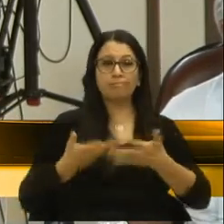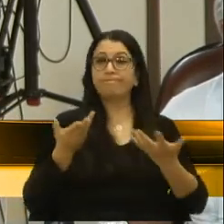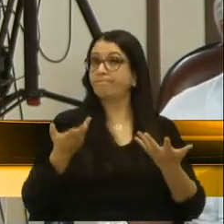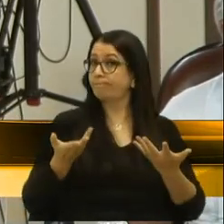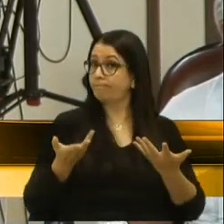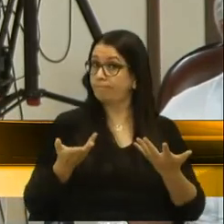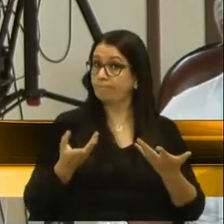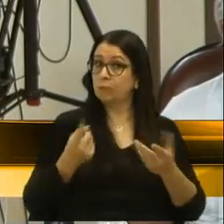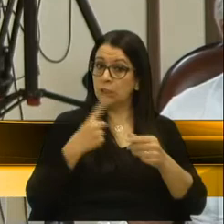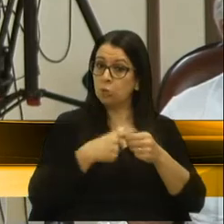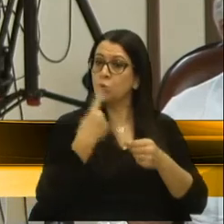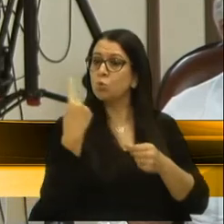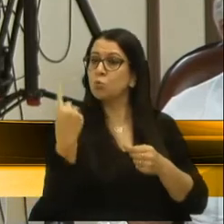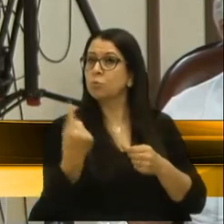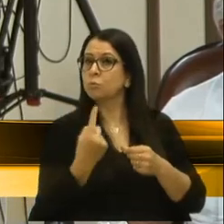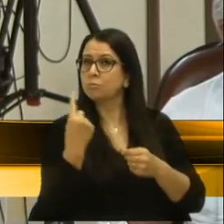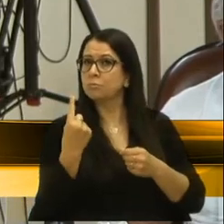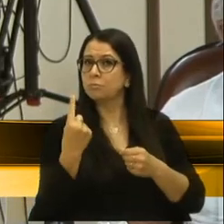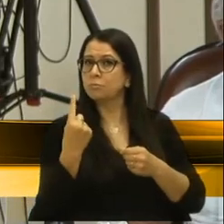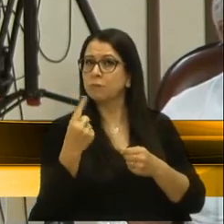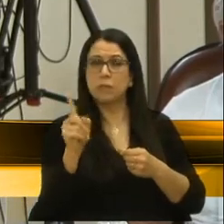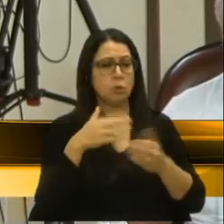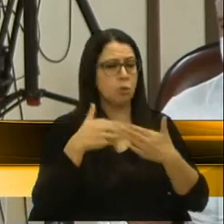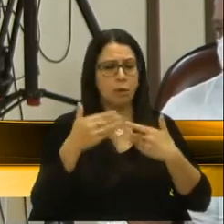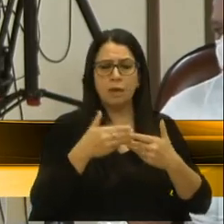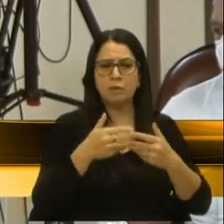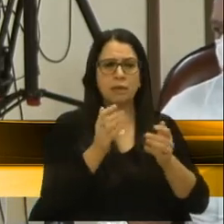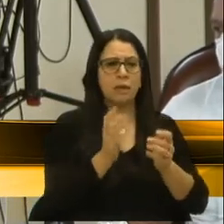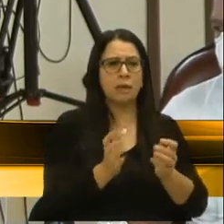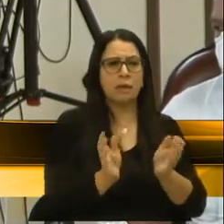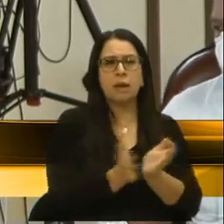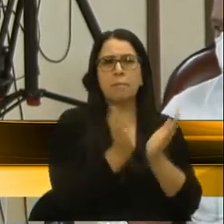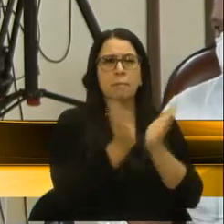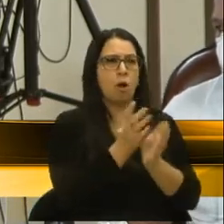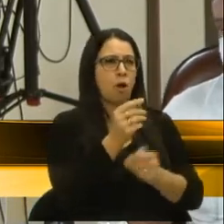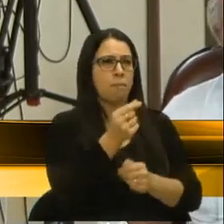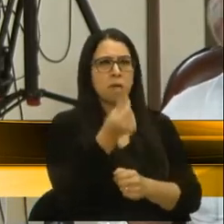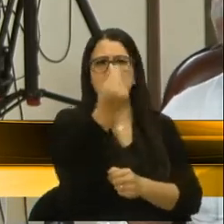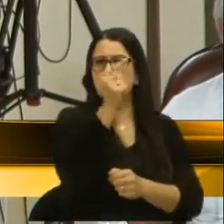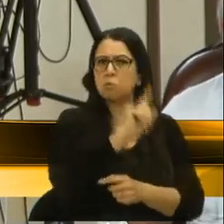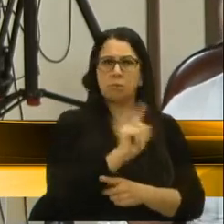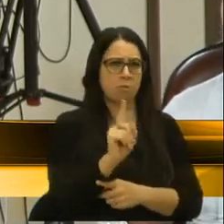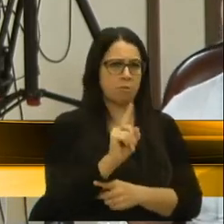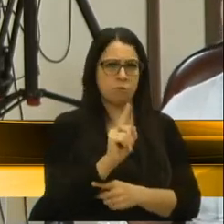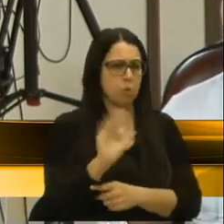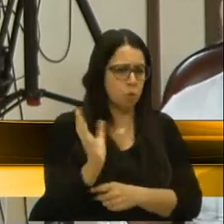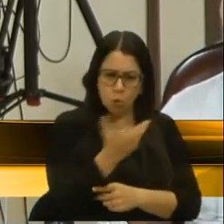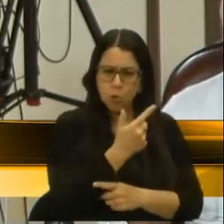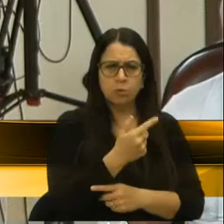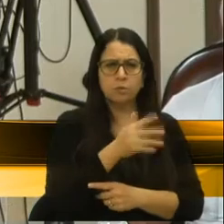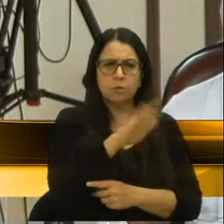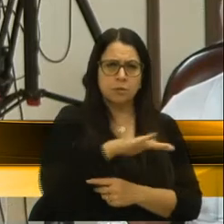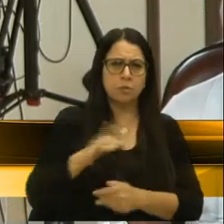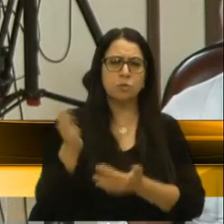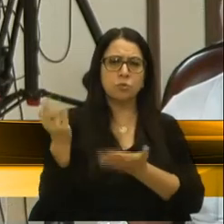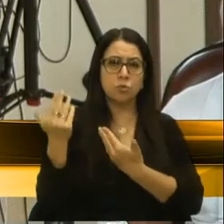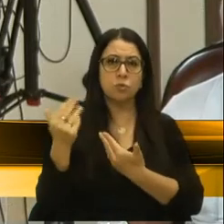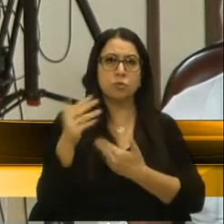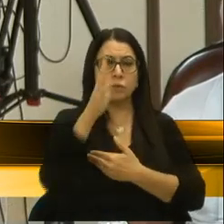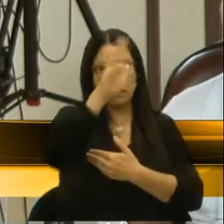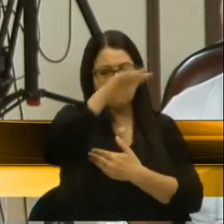Estão isolados, e isso independe de classe social. Todos nós, as crianças, os jovens, os